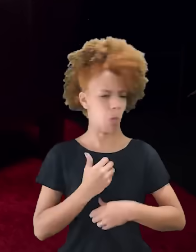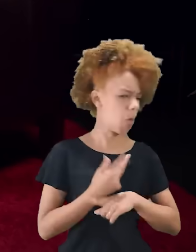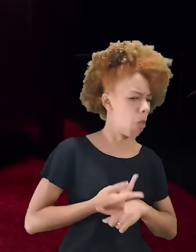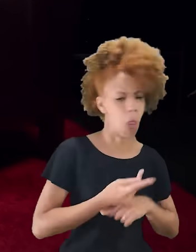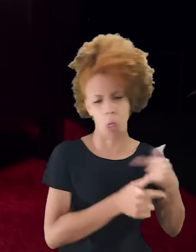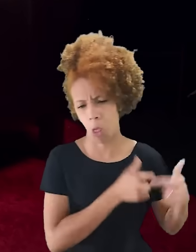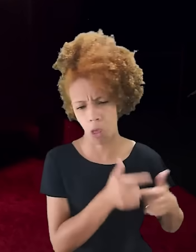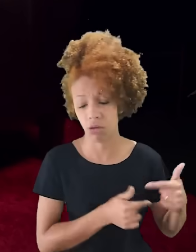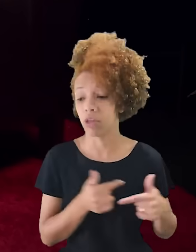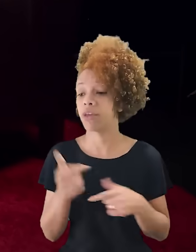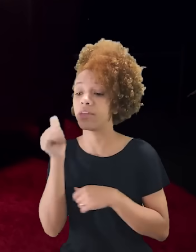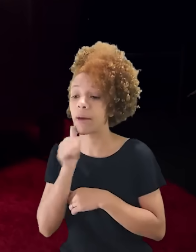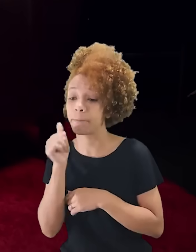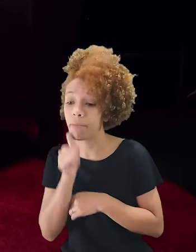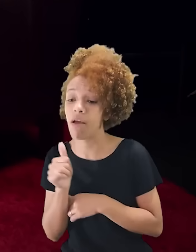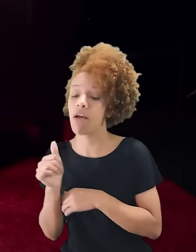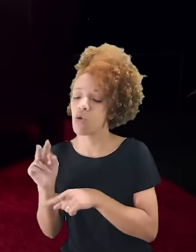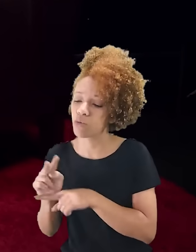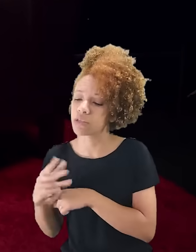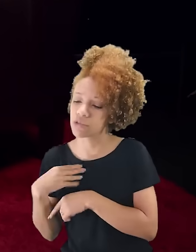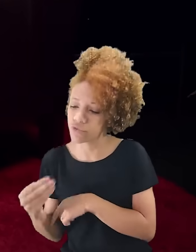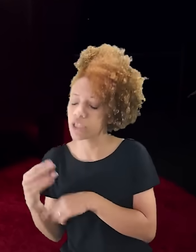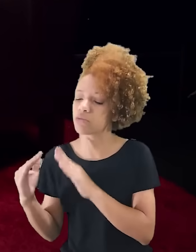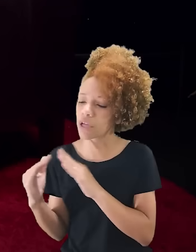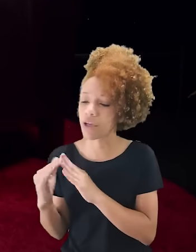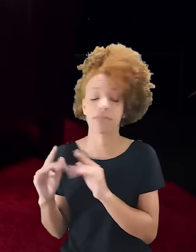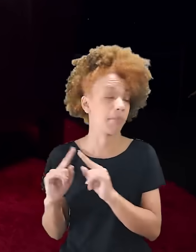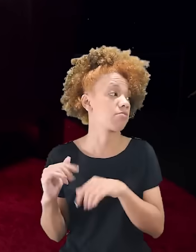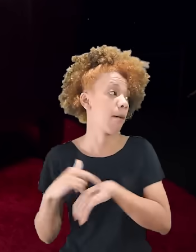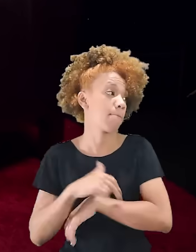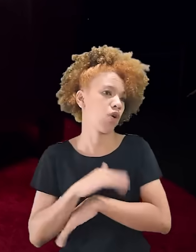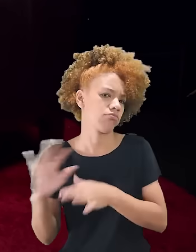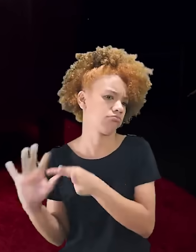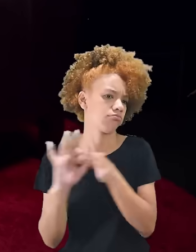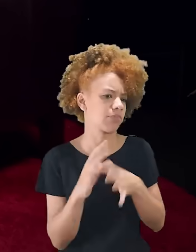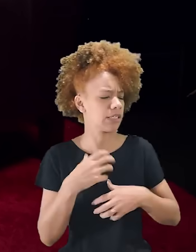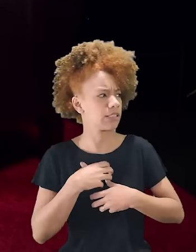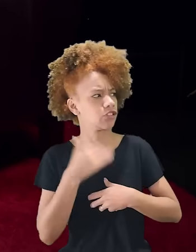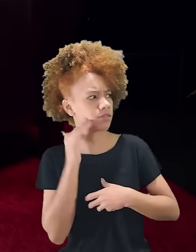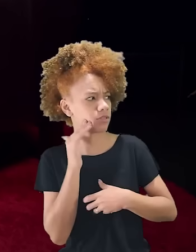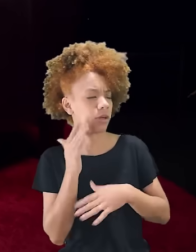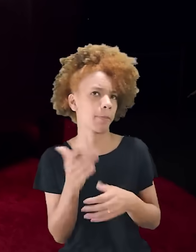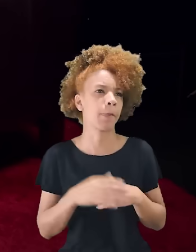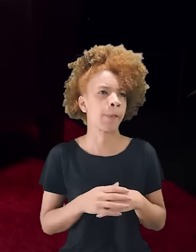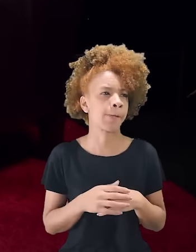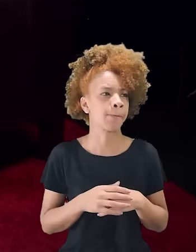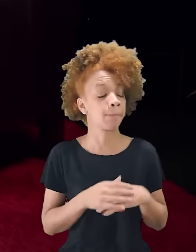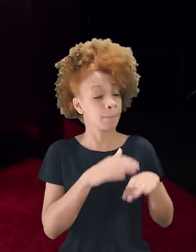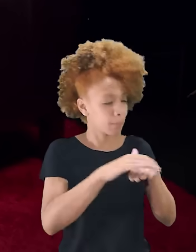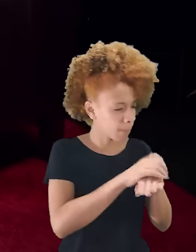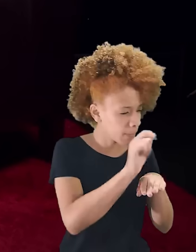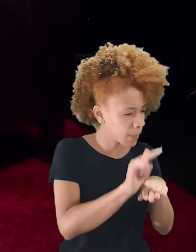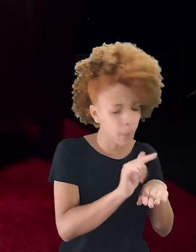trabalhar e traz o dinheiro e a mulher cuida da casa e cuida dos filhos e daí gera uma sensibilidade eu acho que a moda precisa muito disso também né Essa sensibilidade de entender esse sapato é